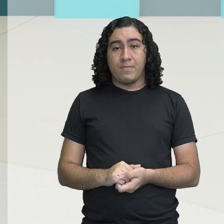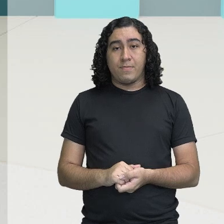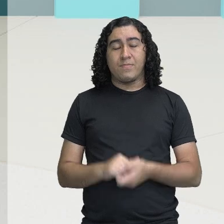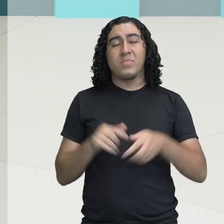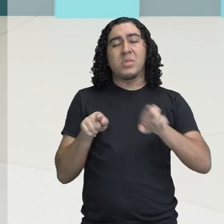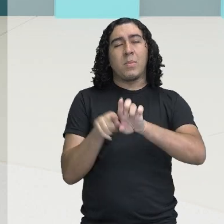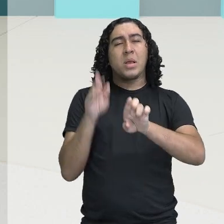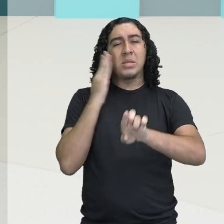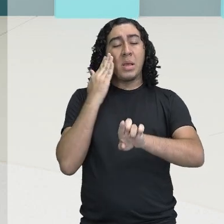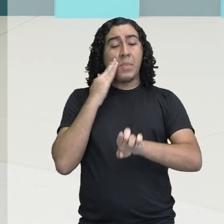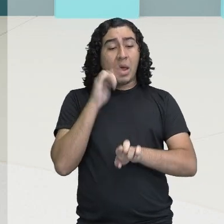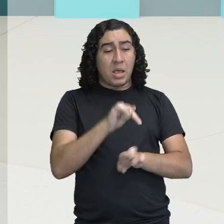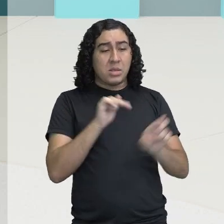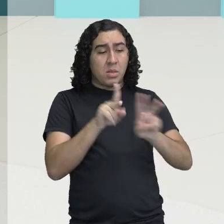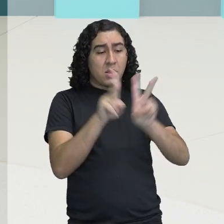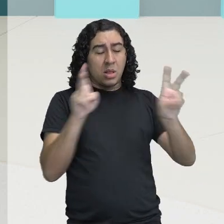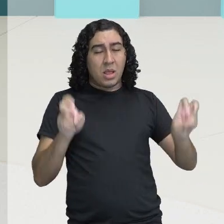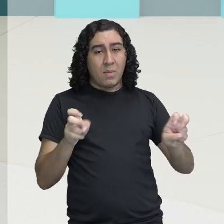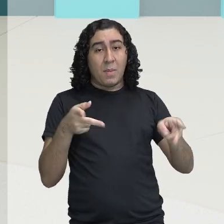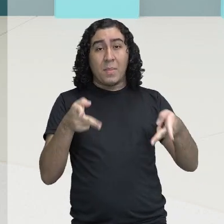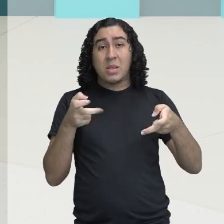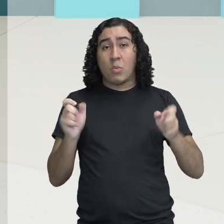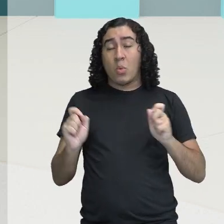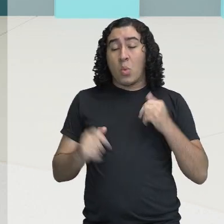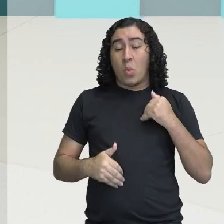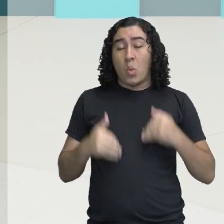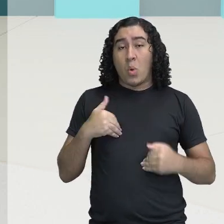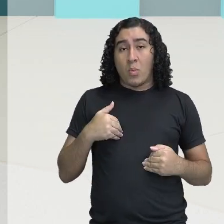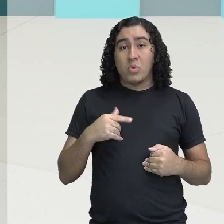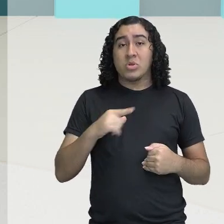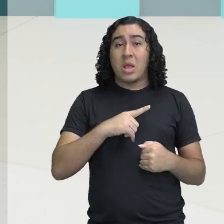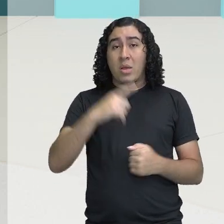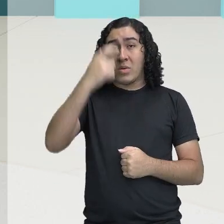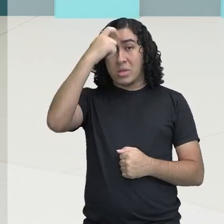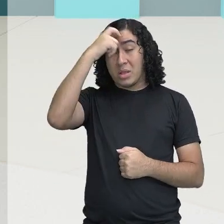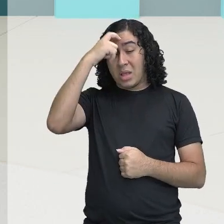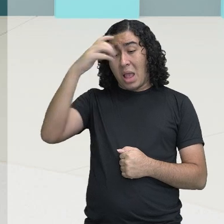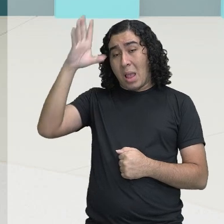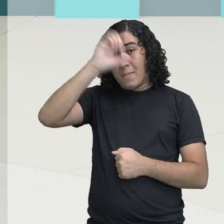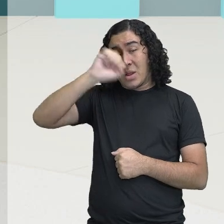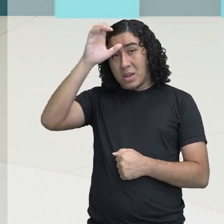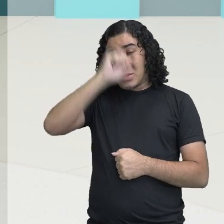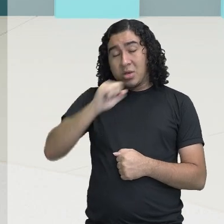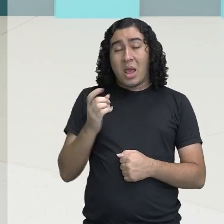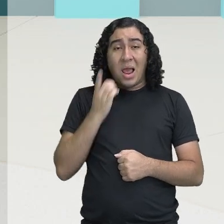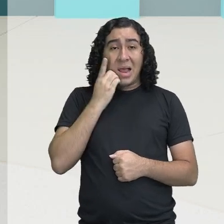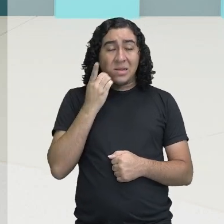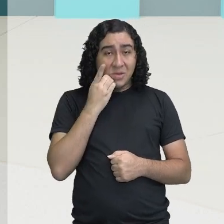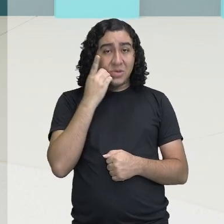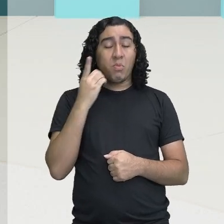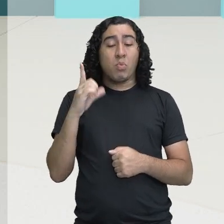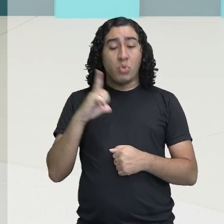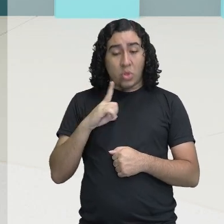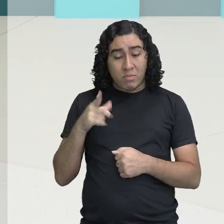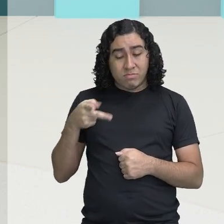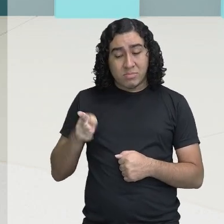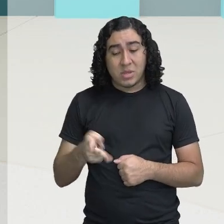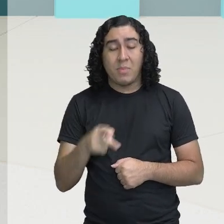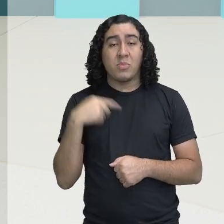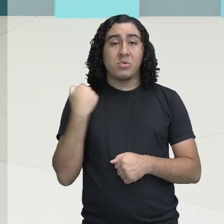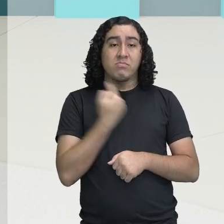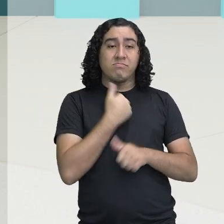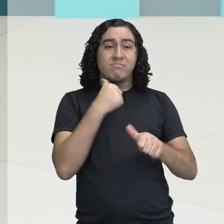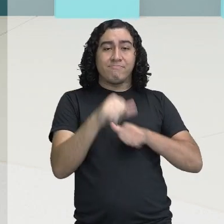partir disso percebemos que esse corpo aprende a cada dia, a cada momento. Estamos